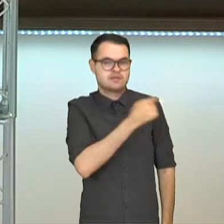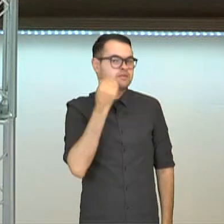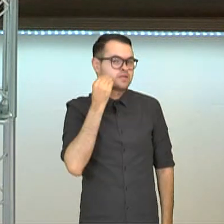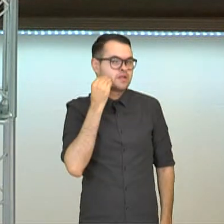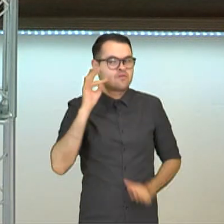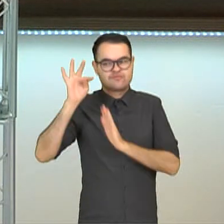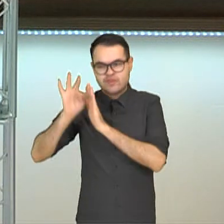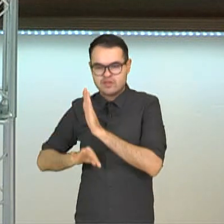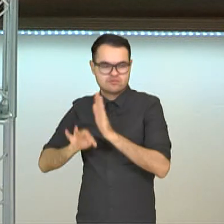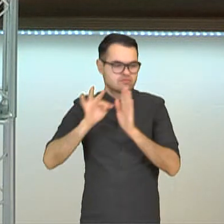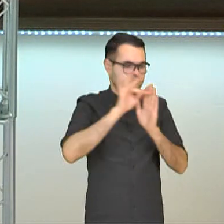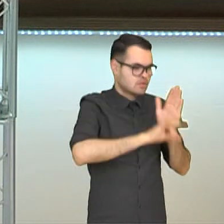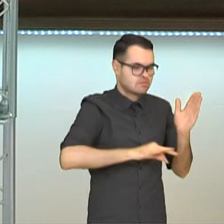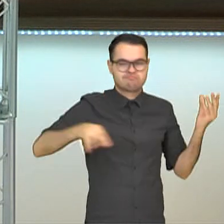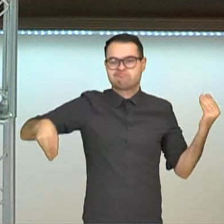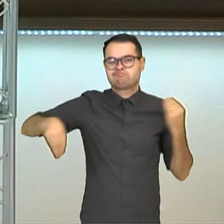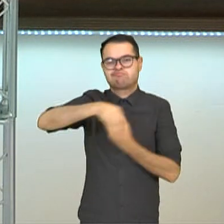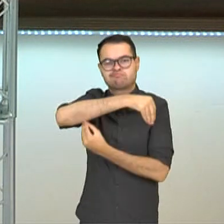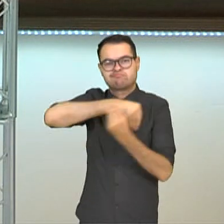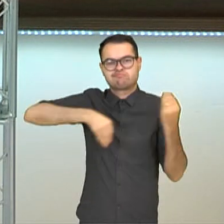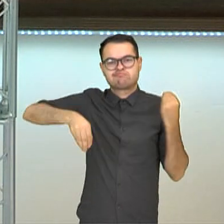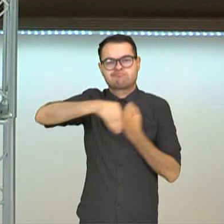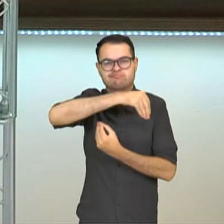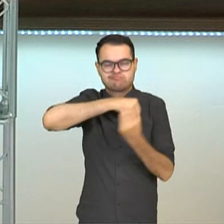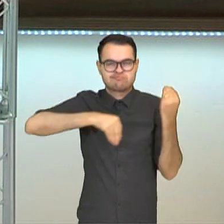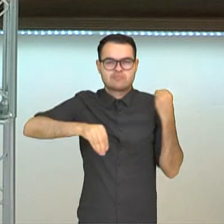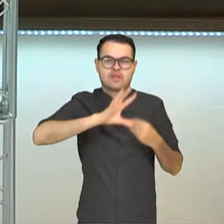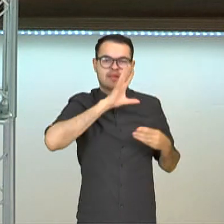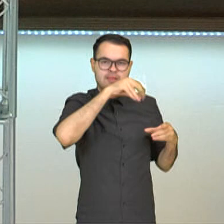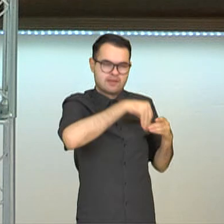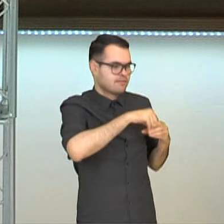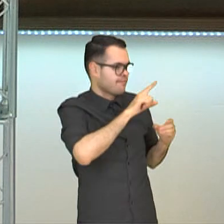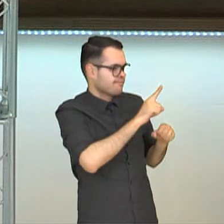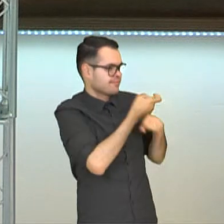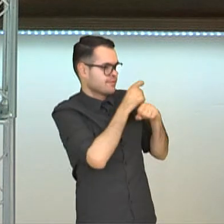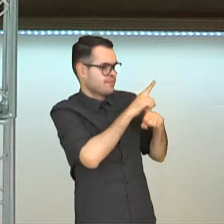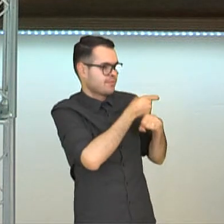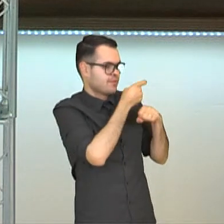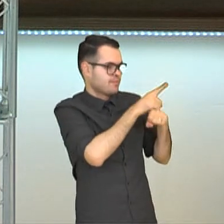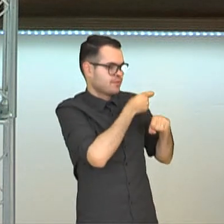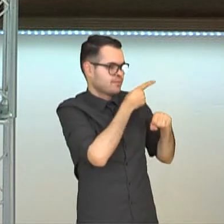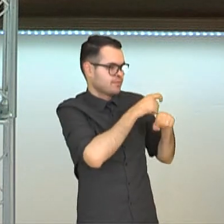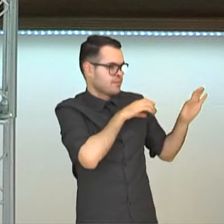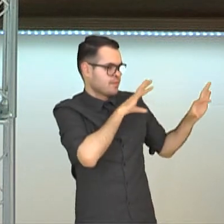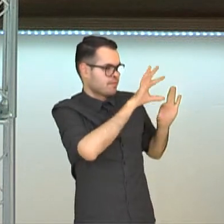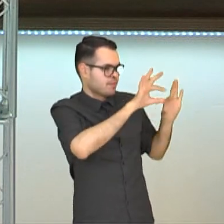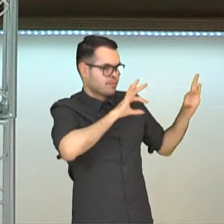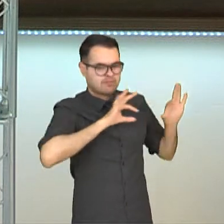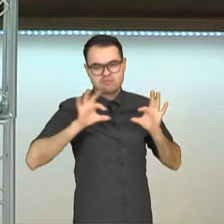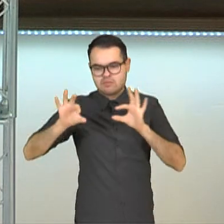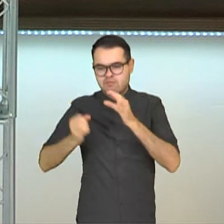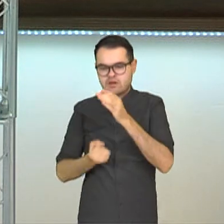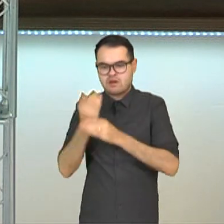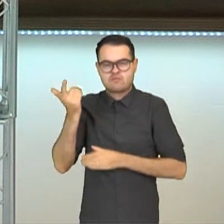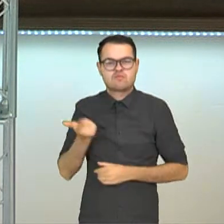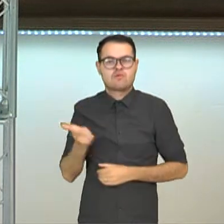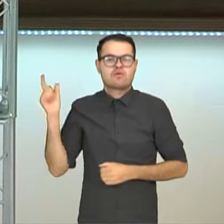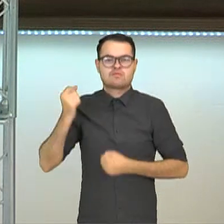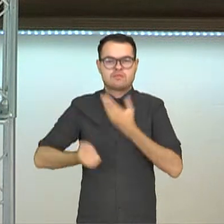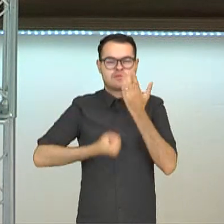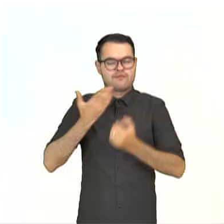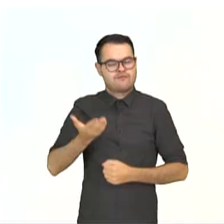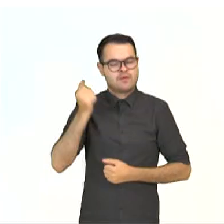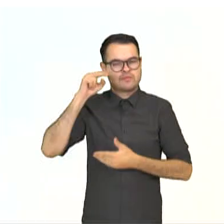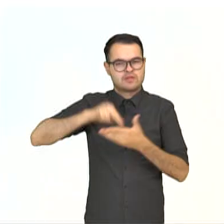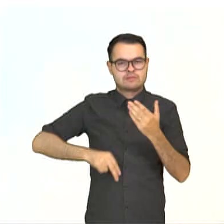com isso, ou seja, trouxeram elementos do poema do Drummond para a criação de outros poemas. Vamos ler o poema da